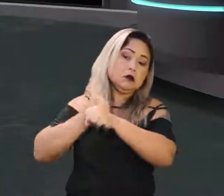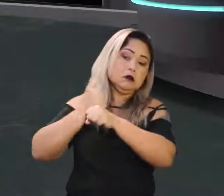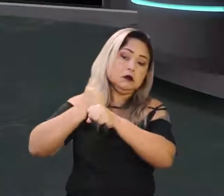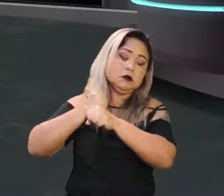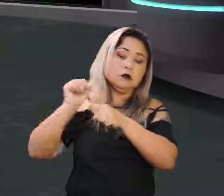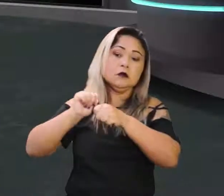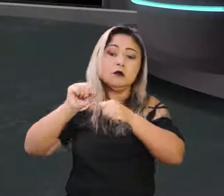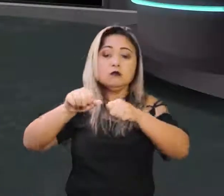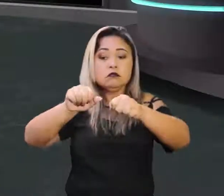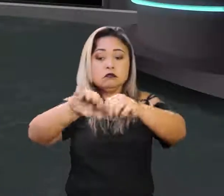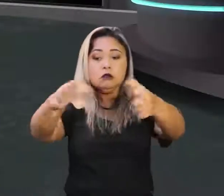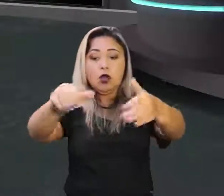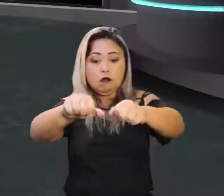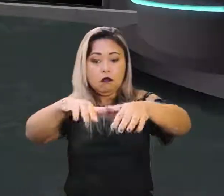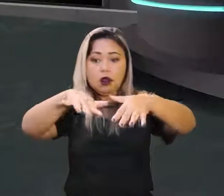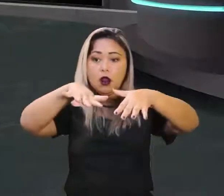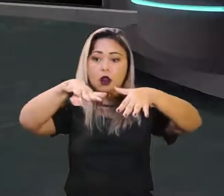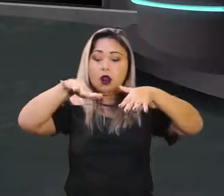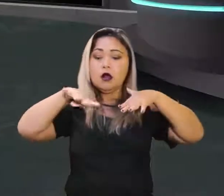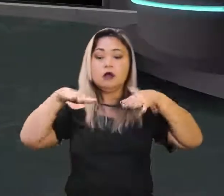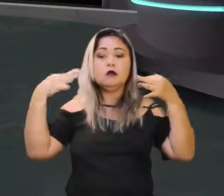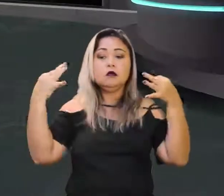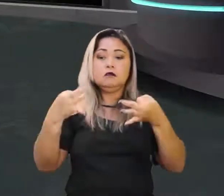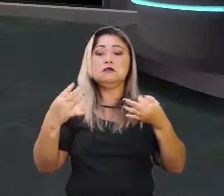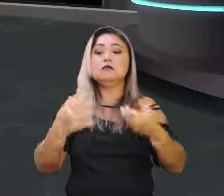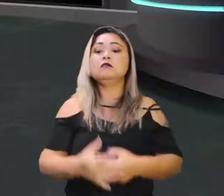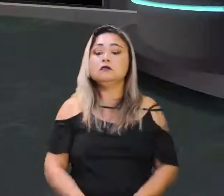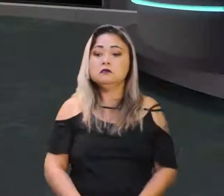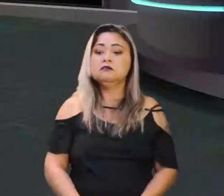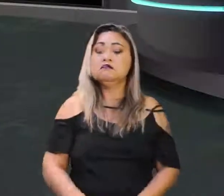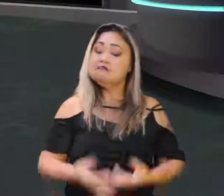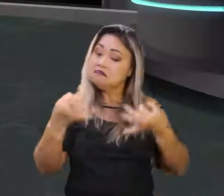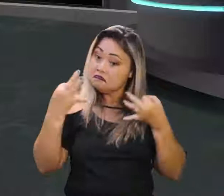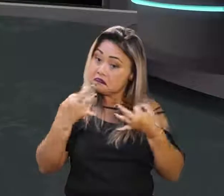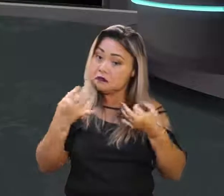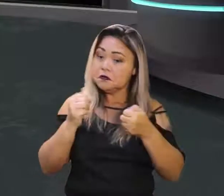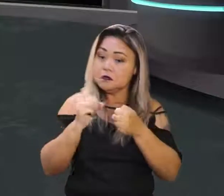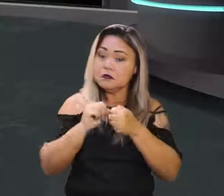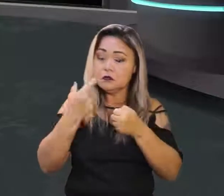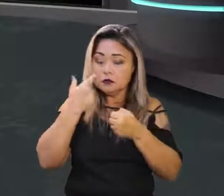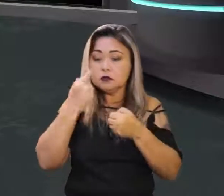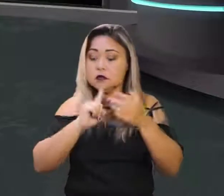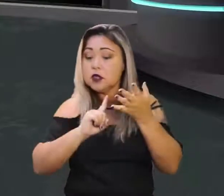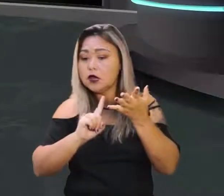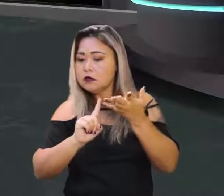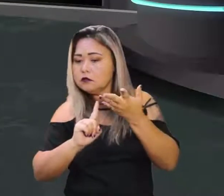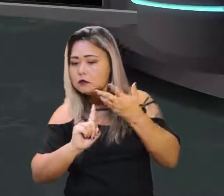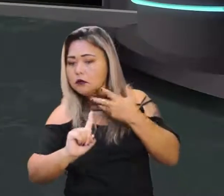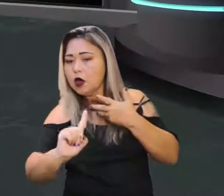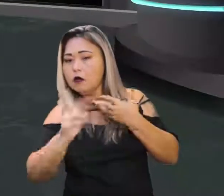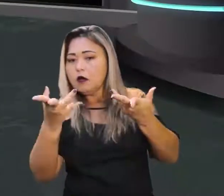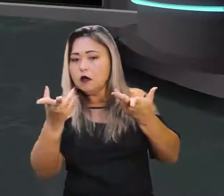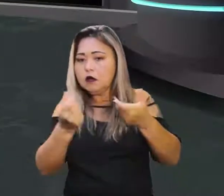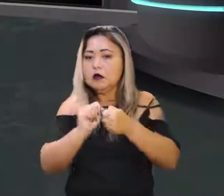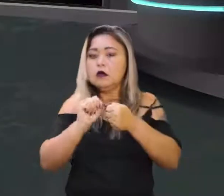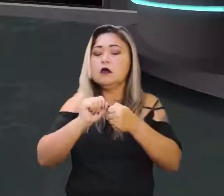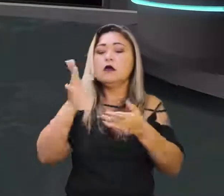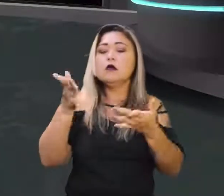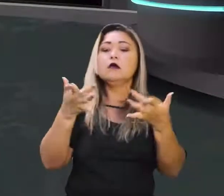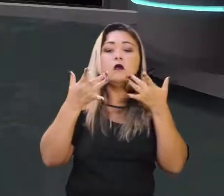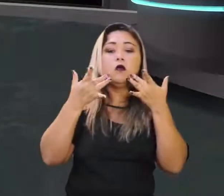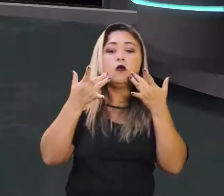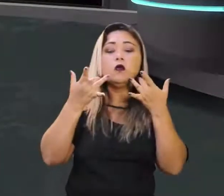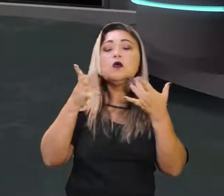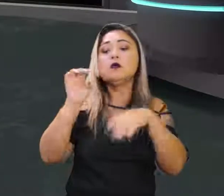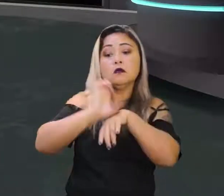de palco aí muito Excelente. consagrado, né? Que é o modelo italiano. Já estive ali em vários eventos, maravilhoso esse teatro.